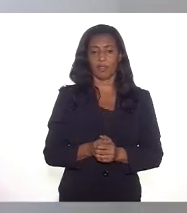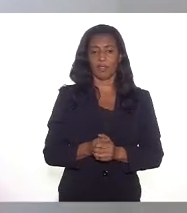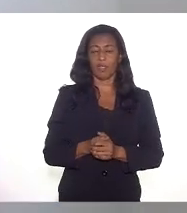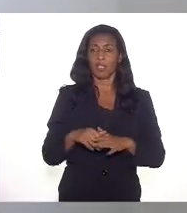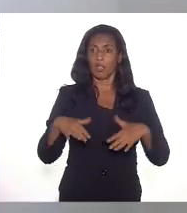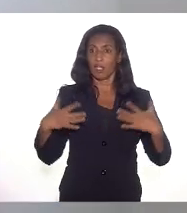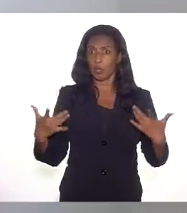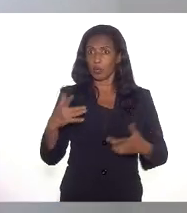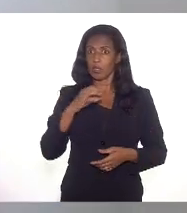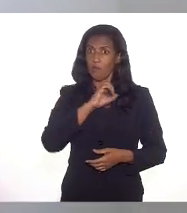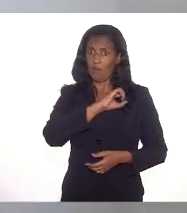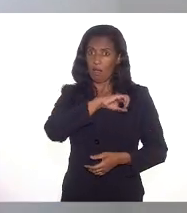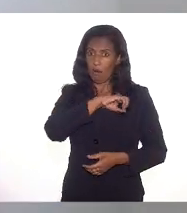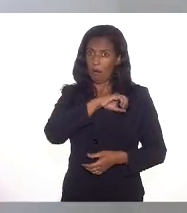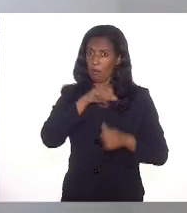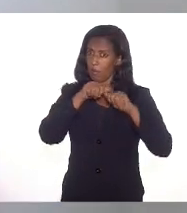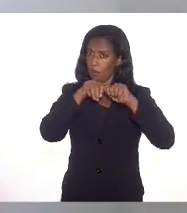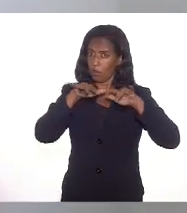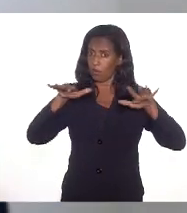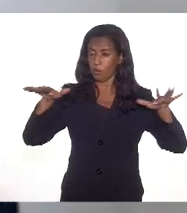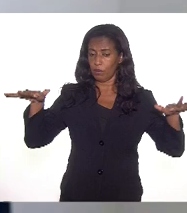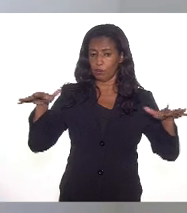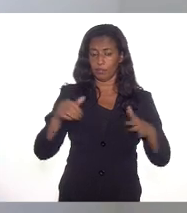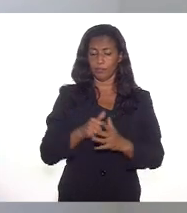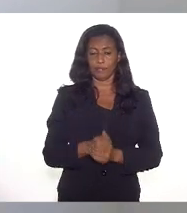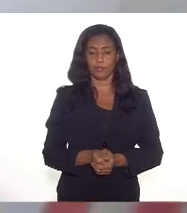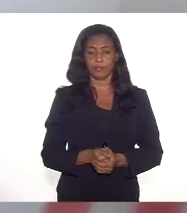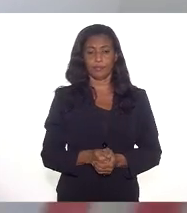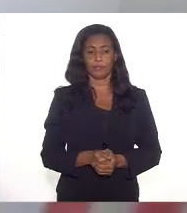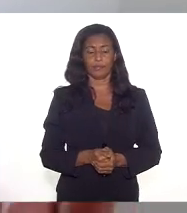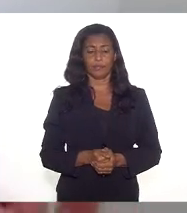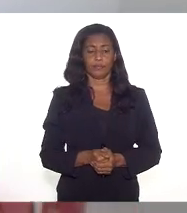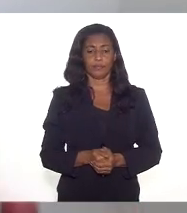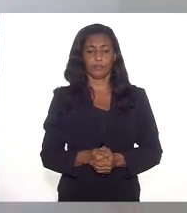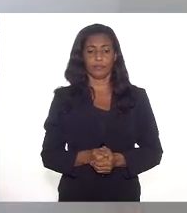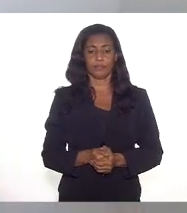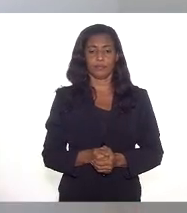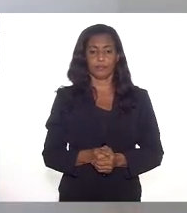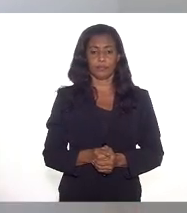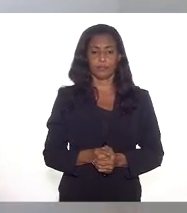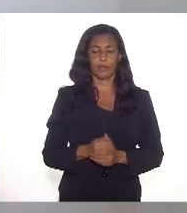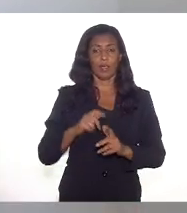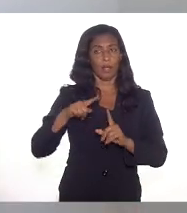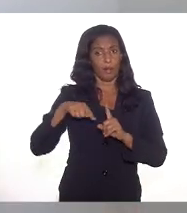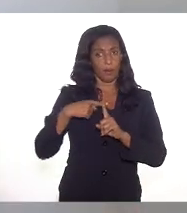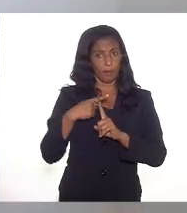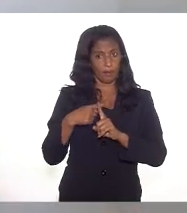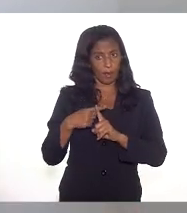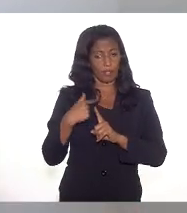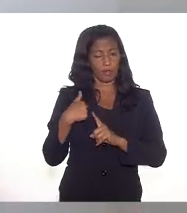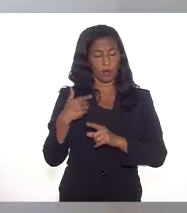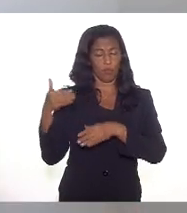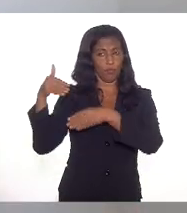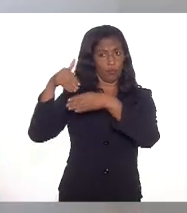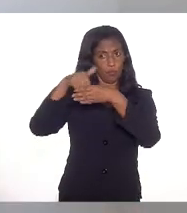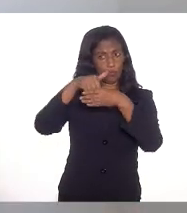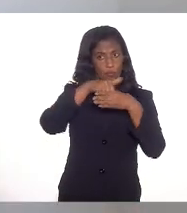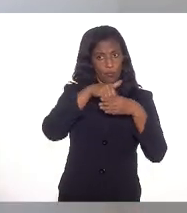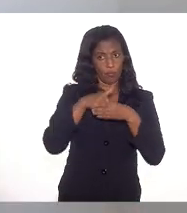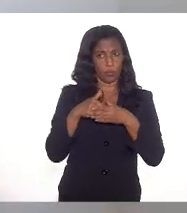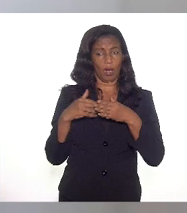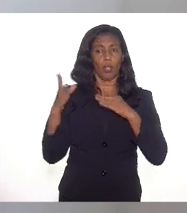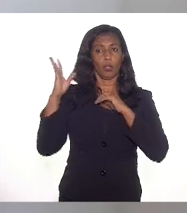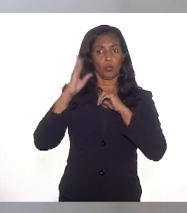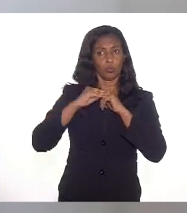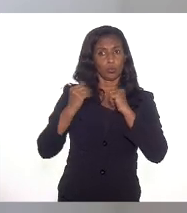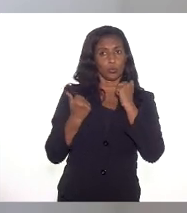o uso de câmeras. Inclusive ampliando o número de câmaras. Mas eu vou botar para votar o